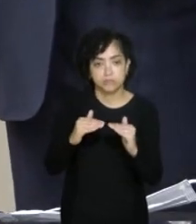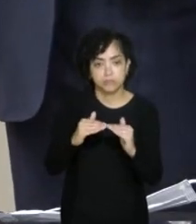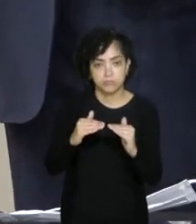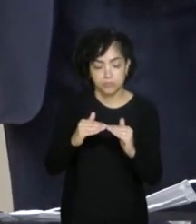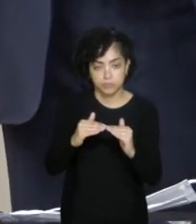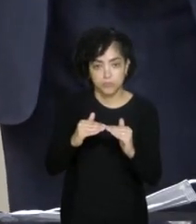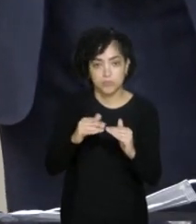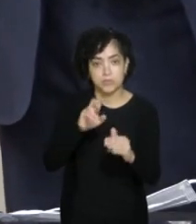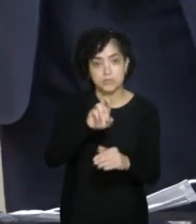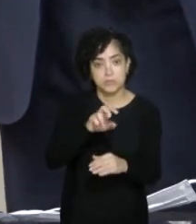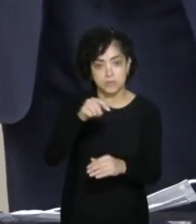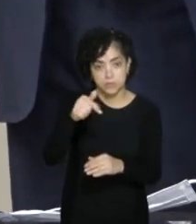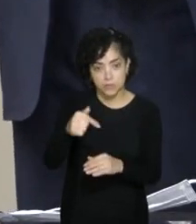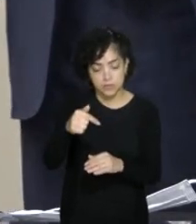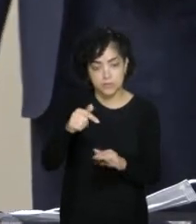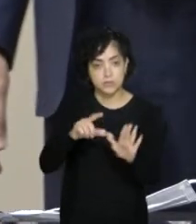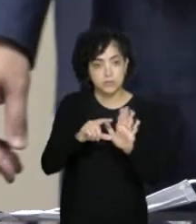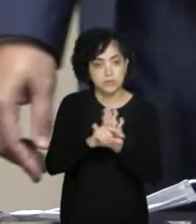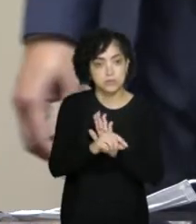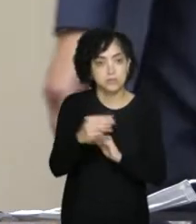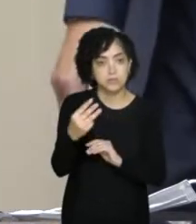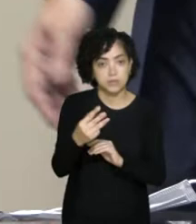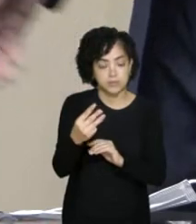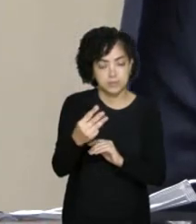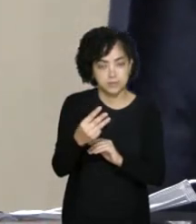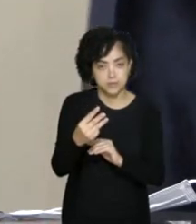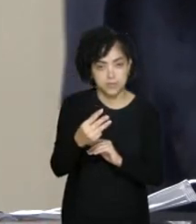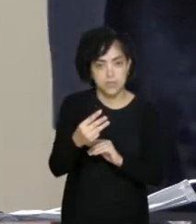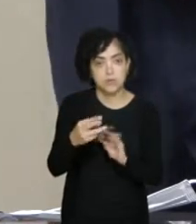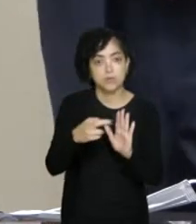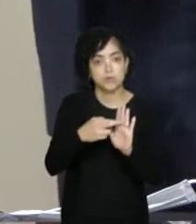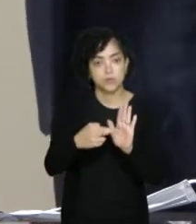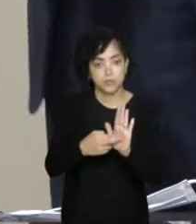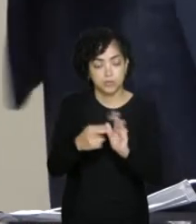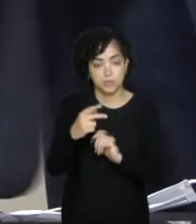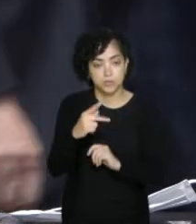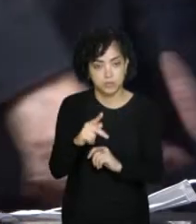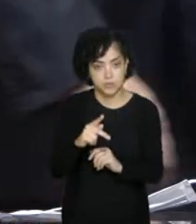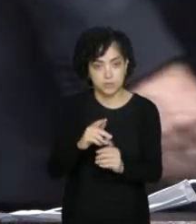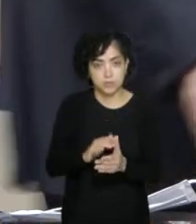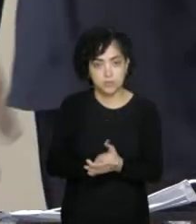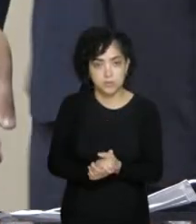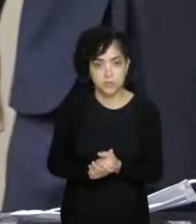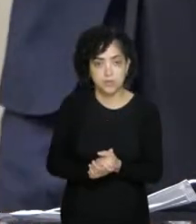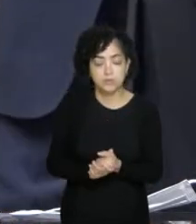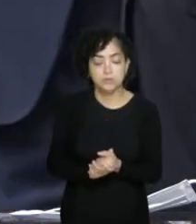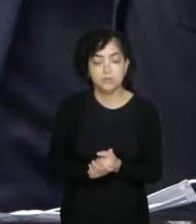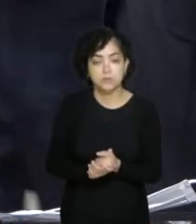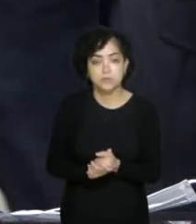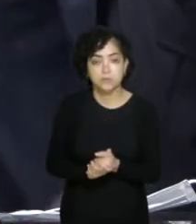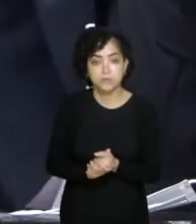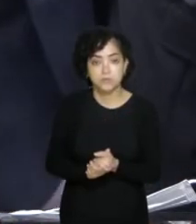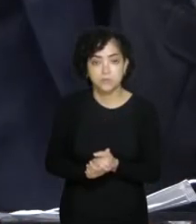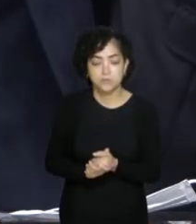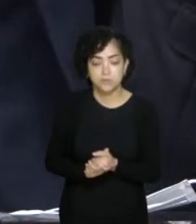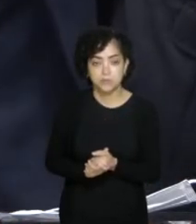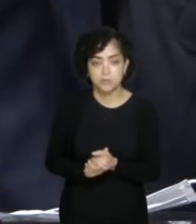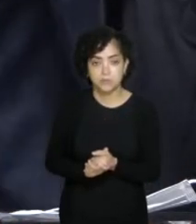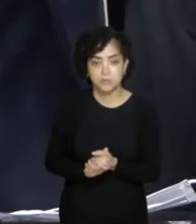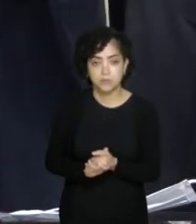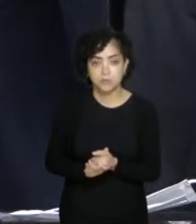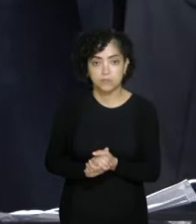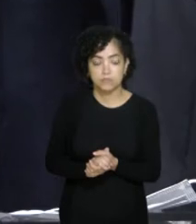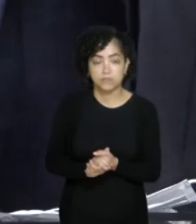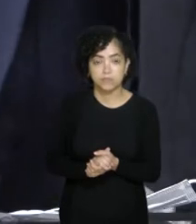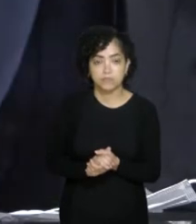artigo 57, inciso 3º do Regimento Interno, use suas atribuições,